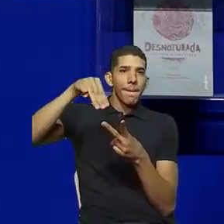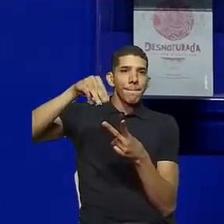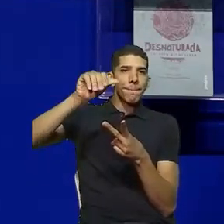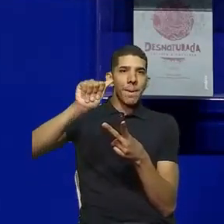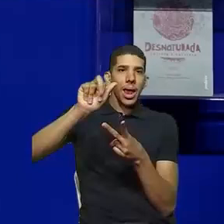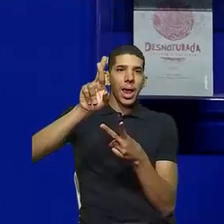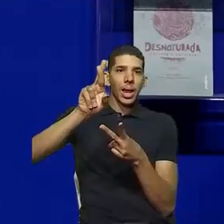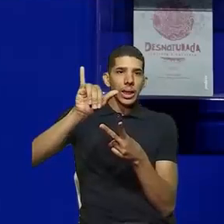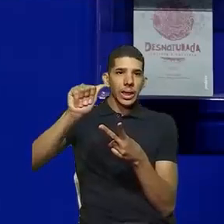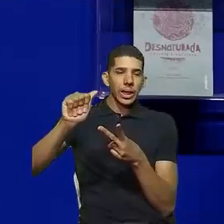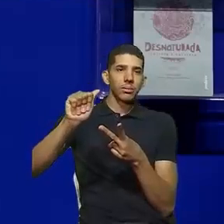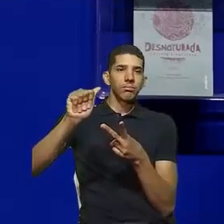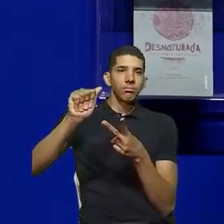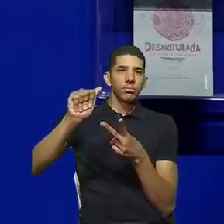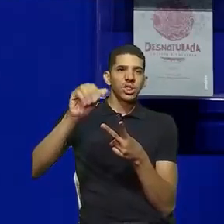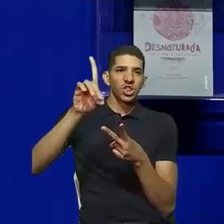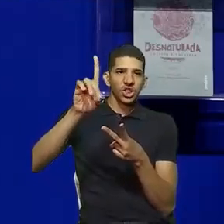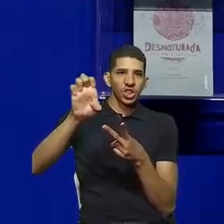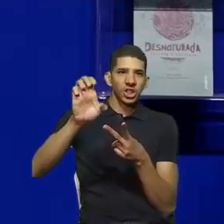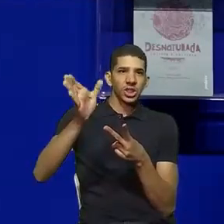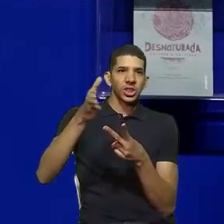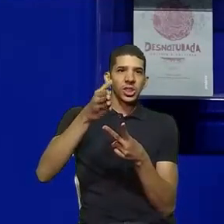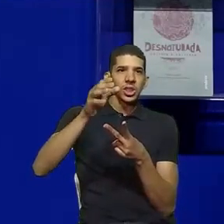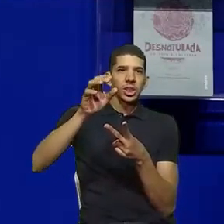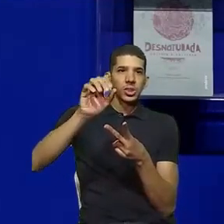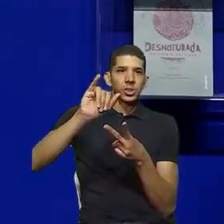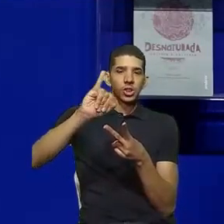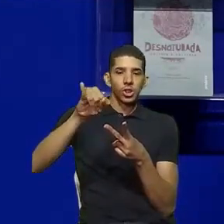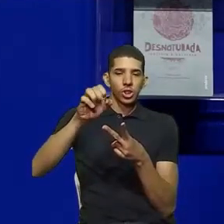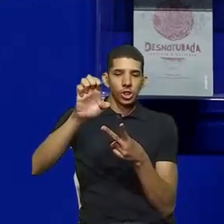também. Então,